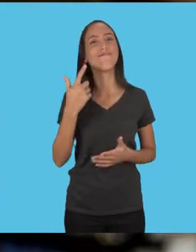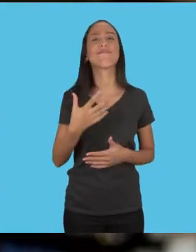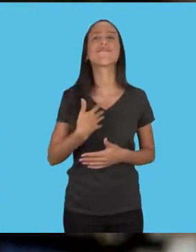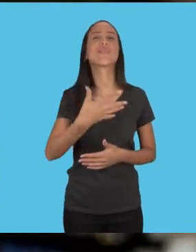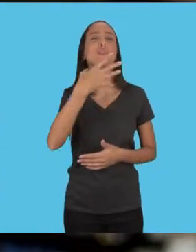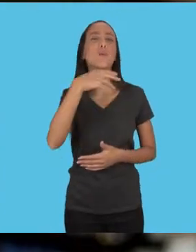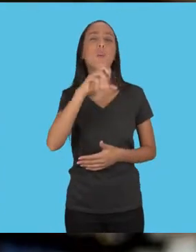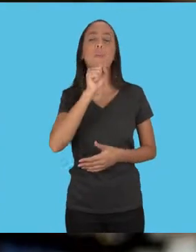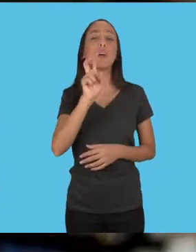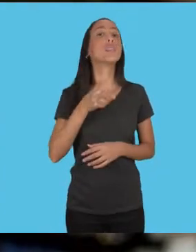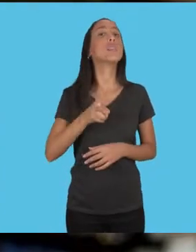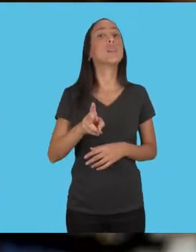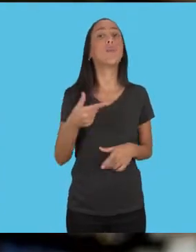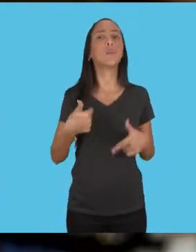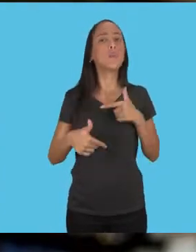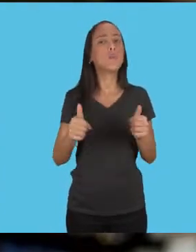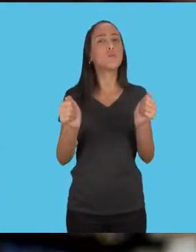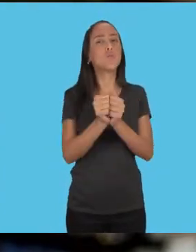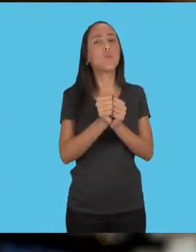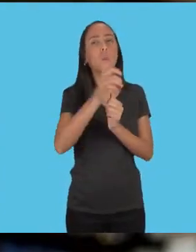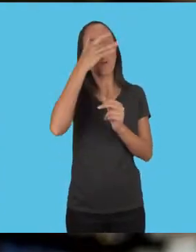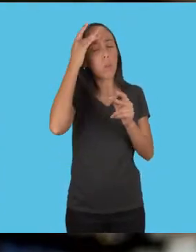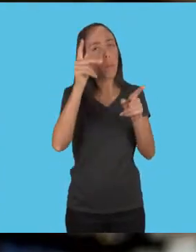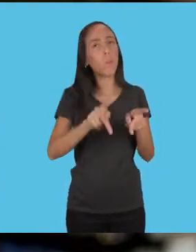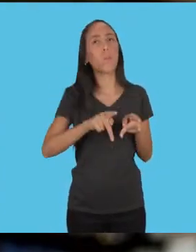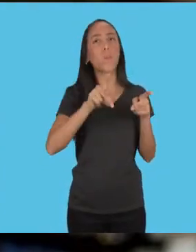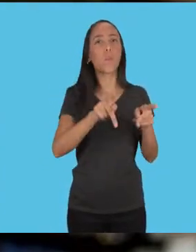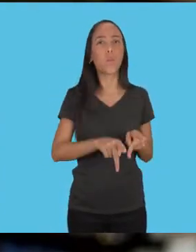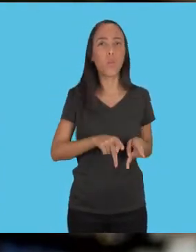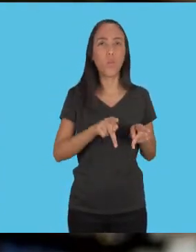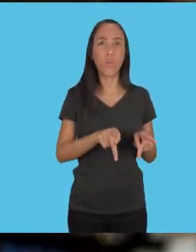Papai lidava com populações